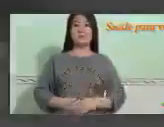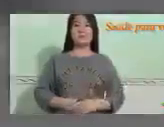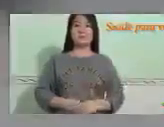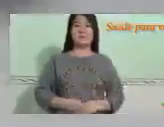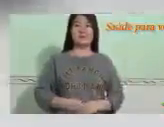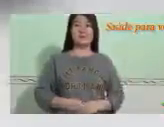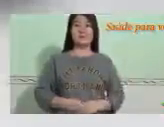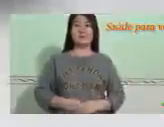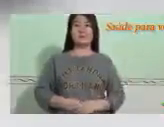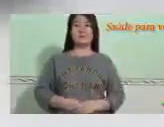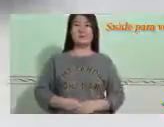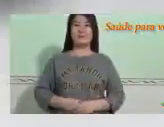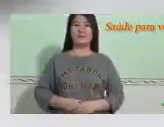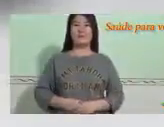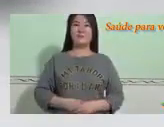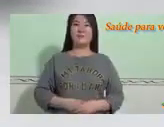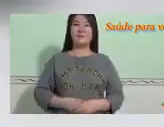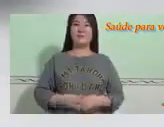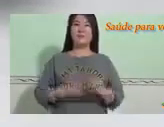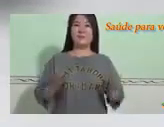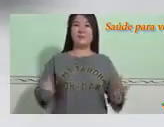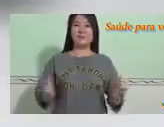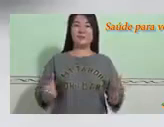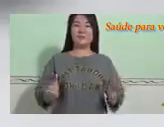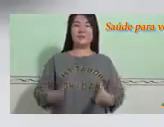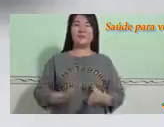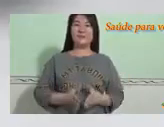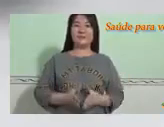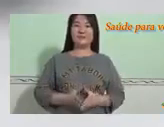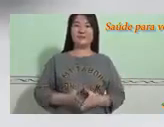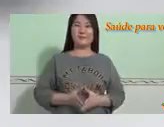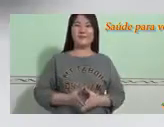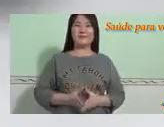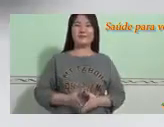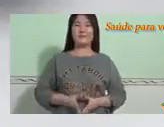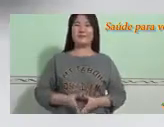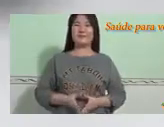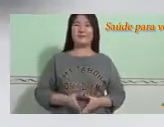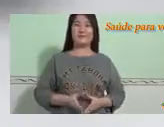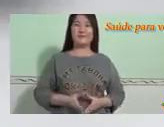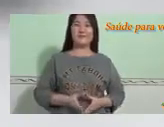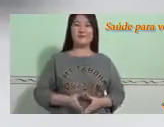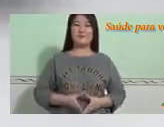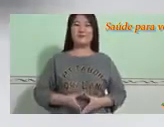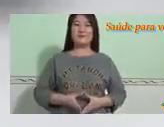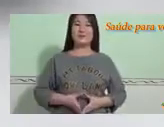para excluir outras doenças que temos sintomas parecidos aos da demência frontotemporal.